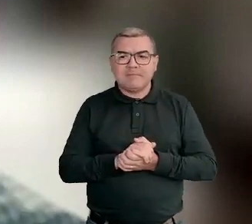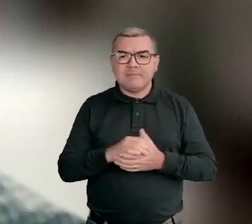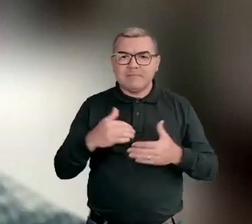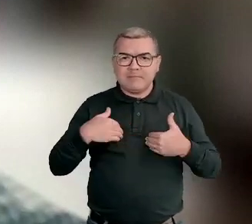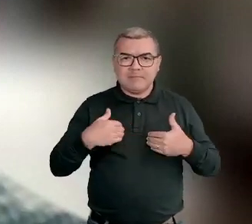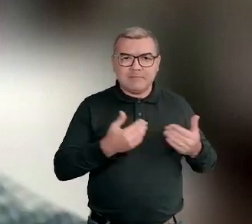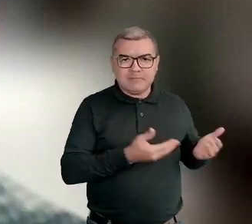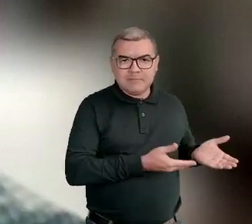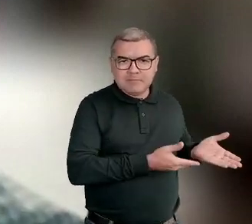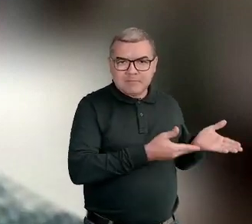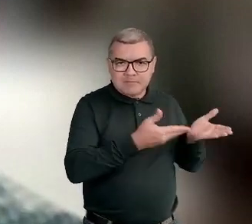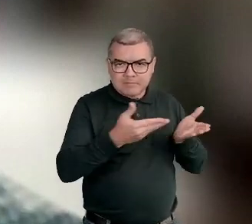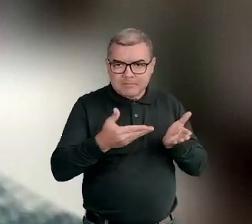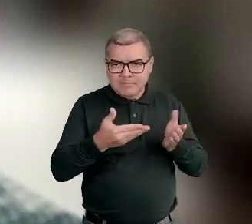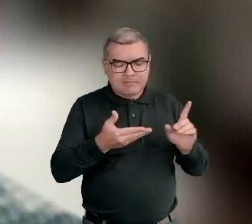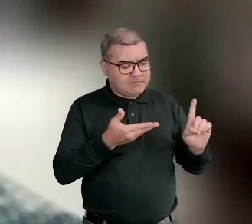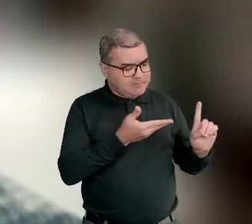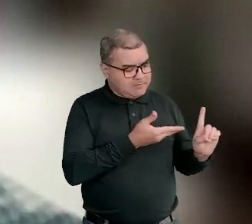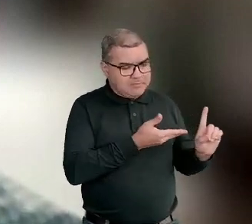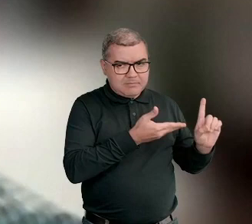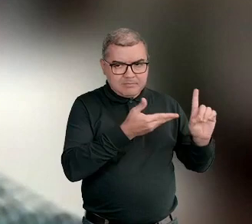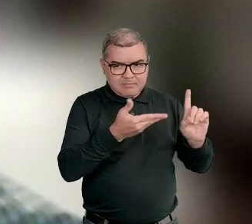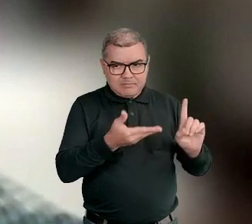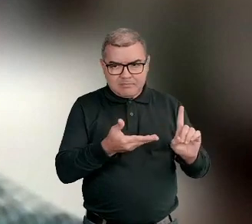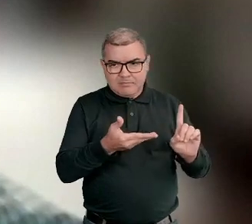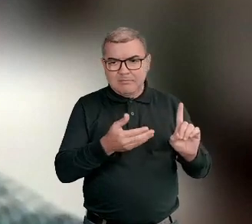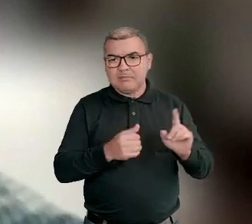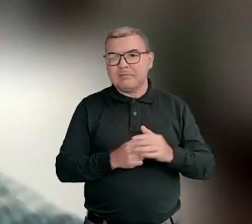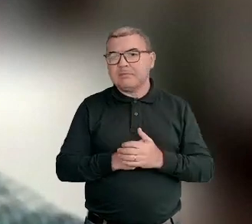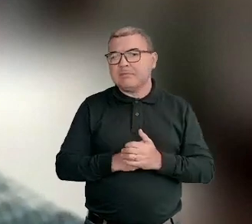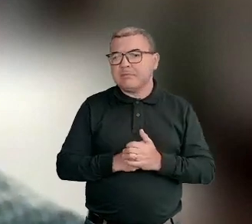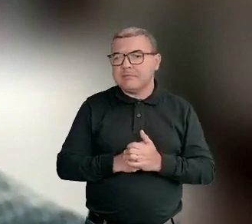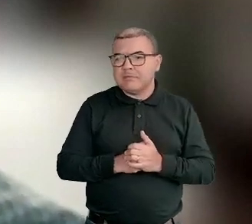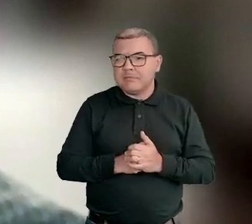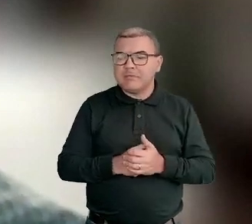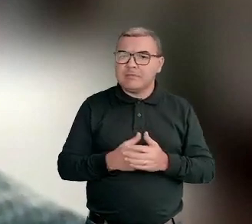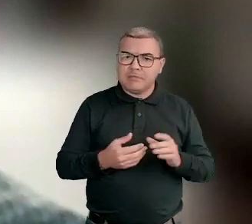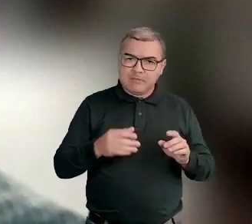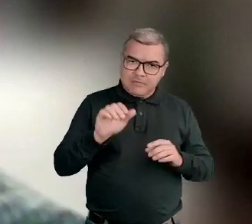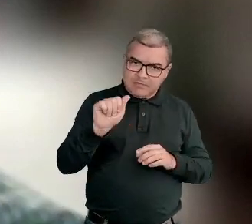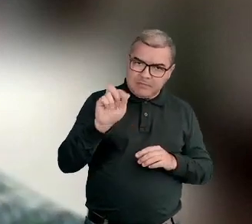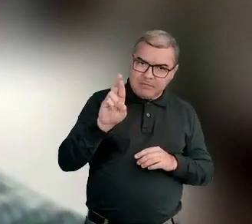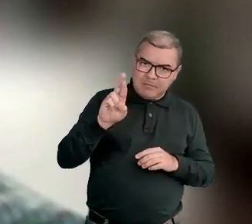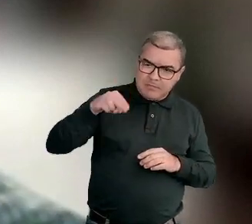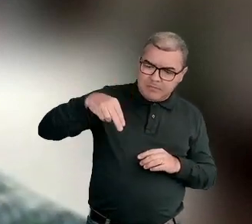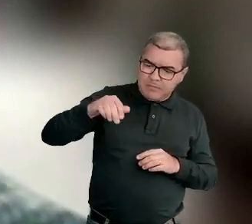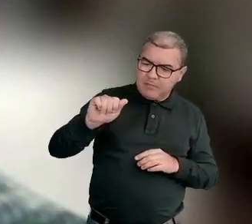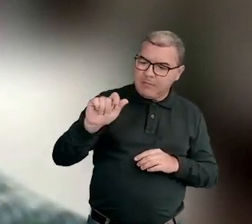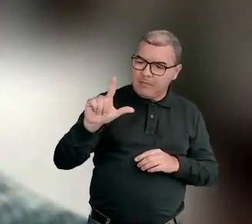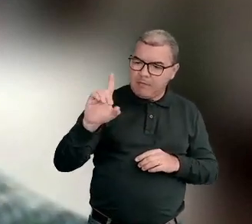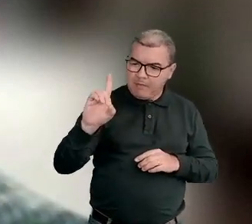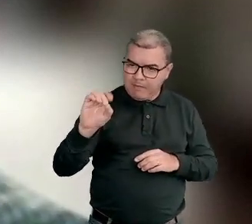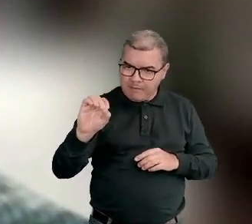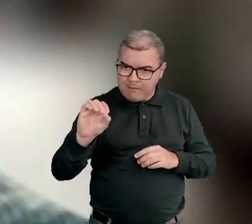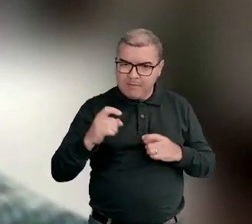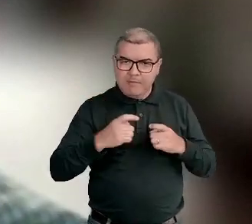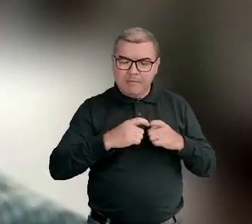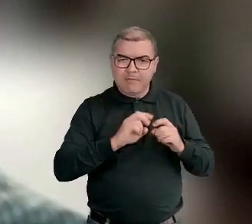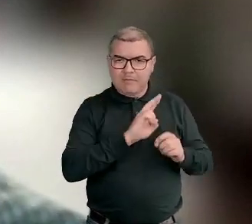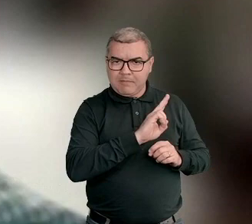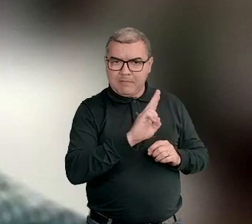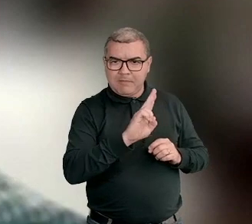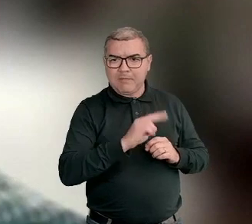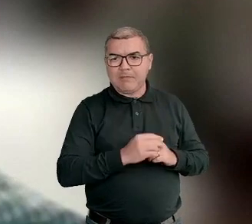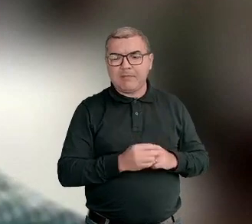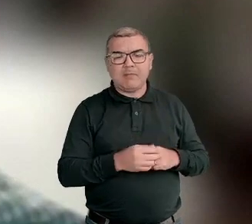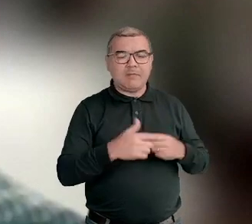Eu vou passar a palavra aqui para todos os apresentadores, Arnaldo e Margarete. Arnaldo é um eminente psiquiatra aqui no Rio de